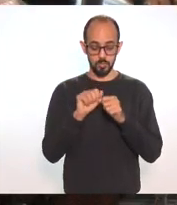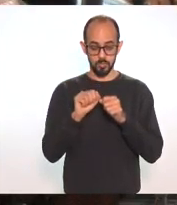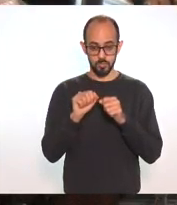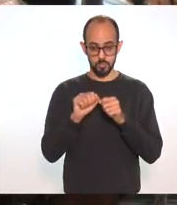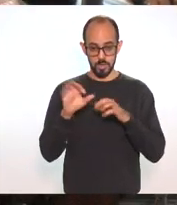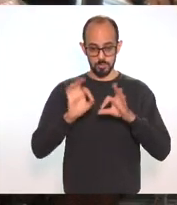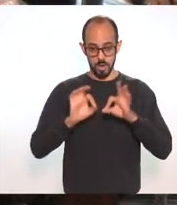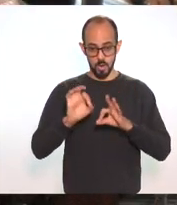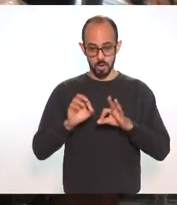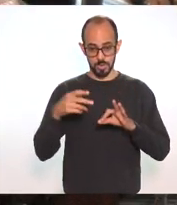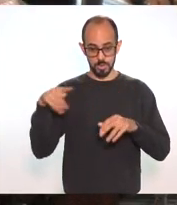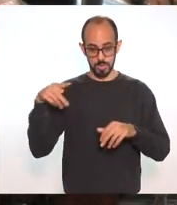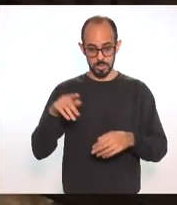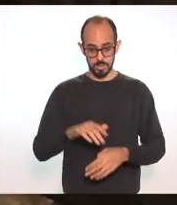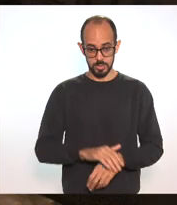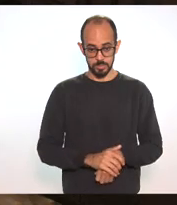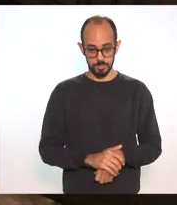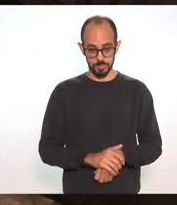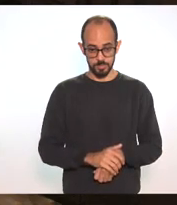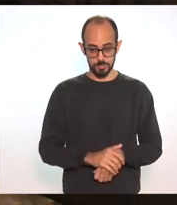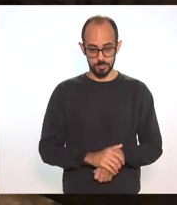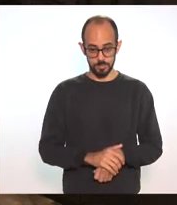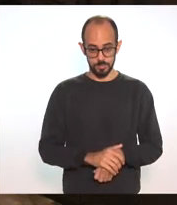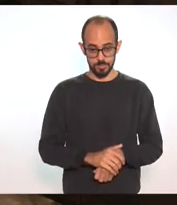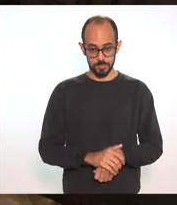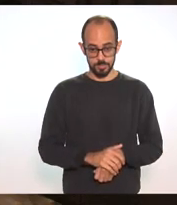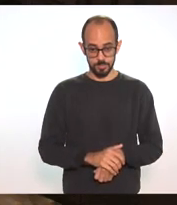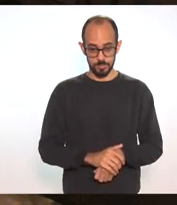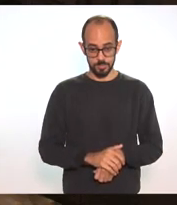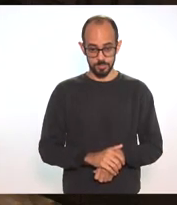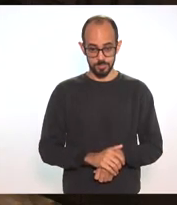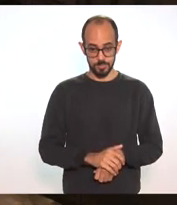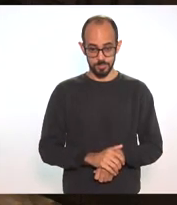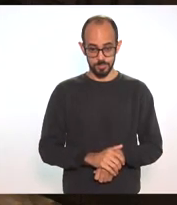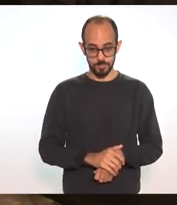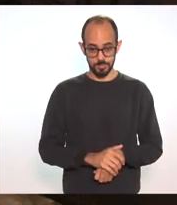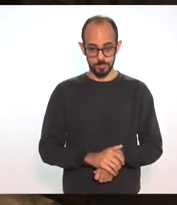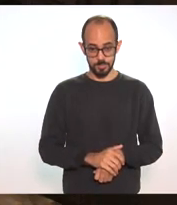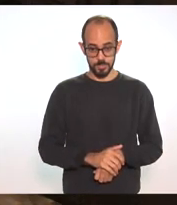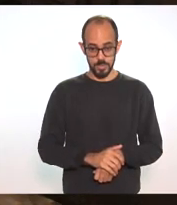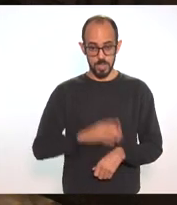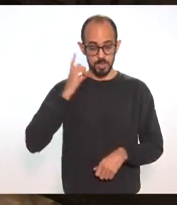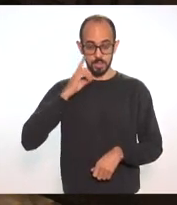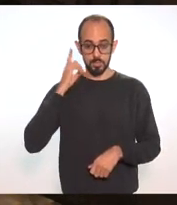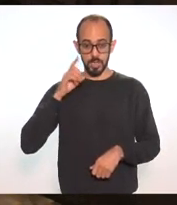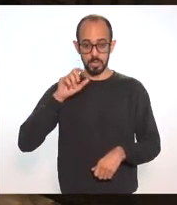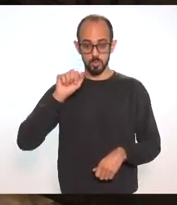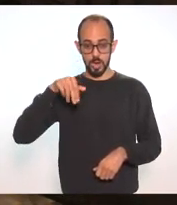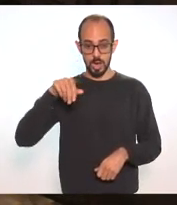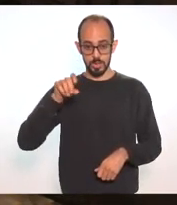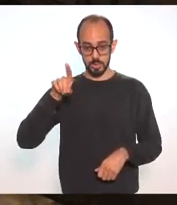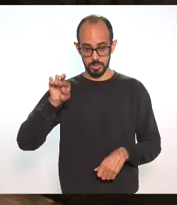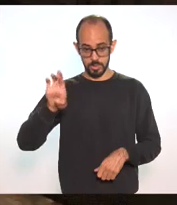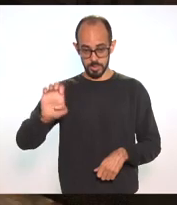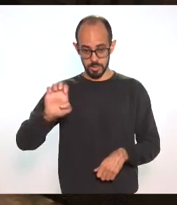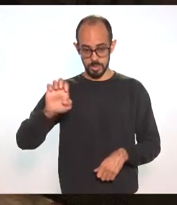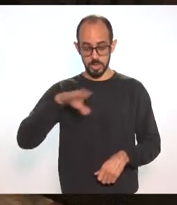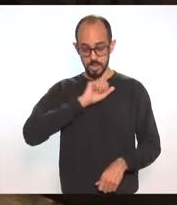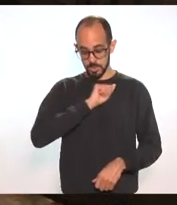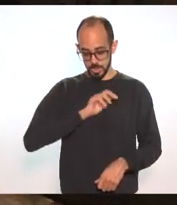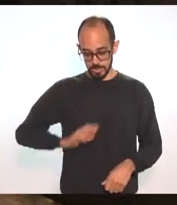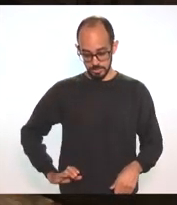questão de ordem. Deputado André Ciliano. Manda para mim também, presidente, por favor. Deputado André Ciliano, deputado Márcio Pacheco e